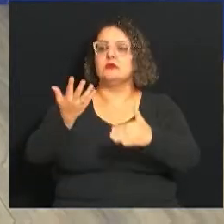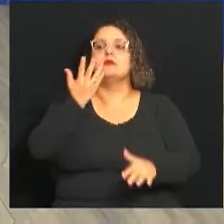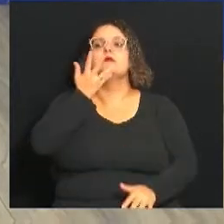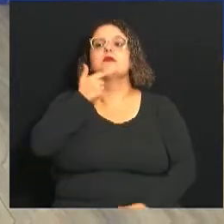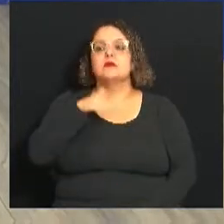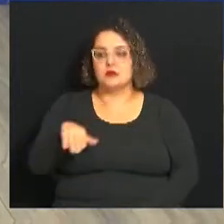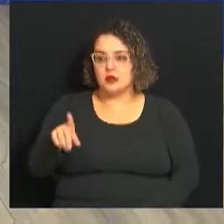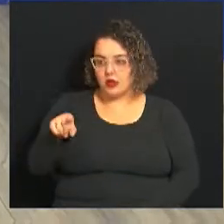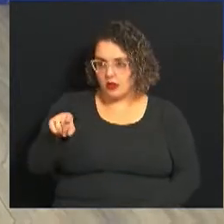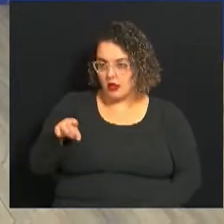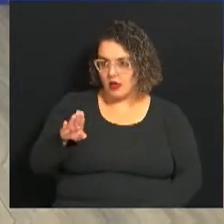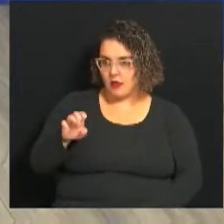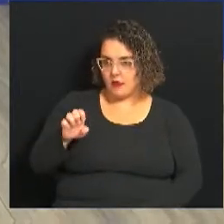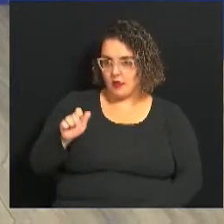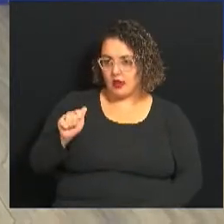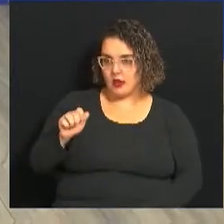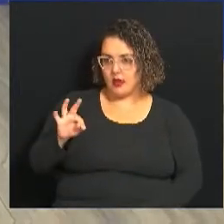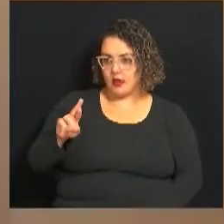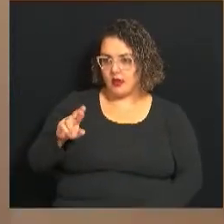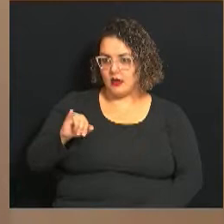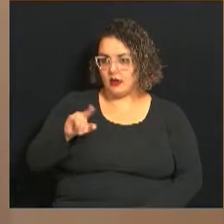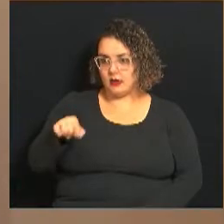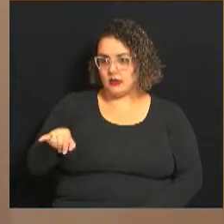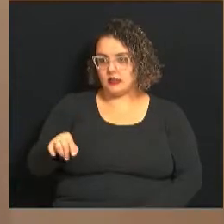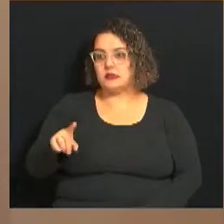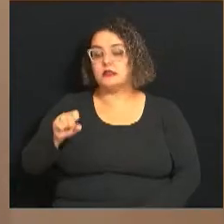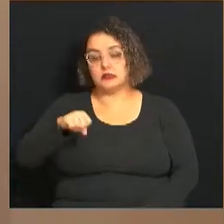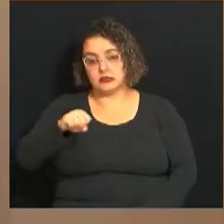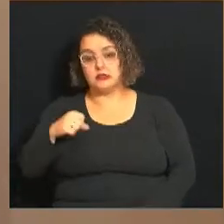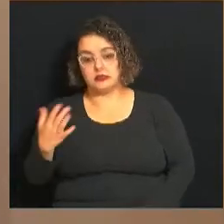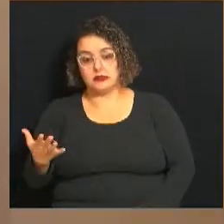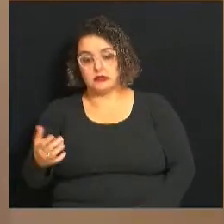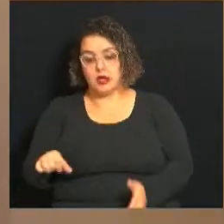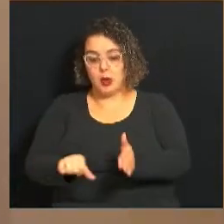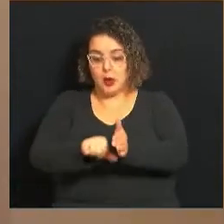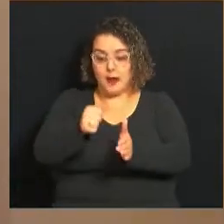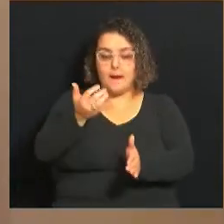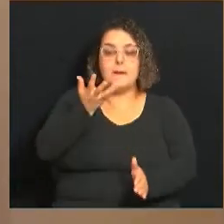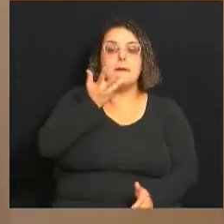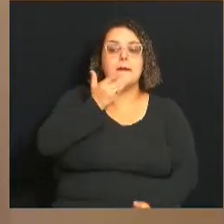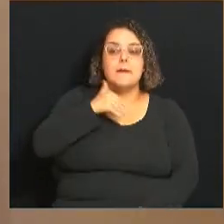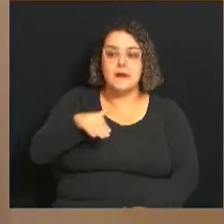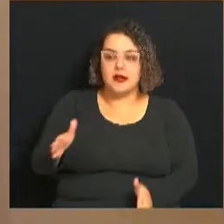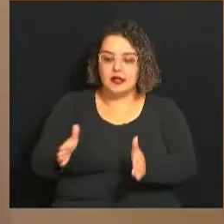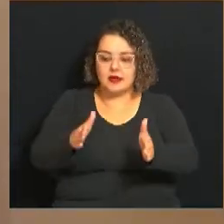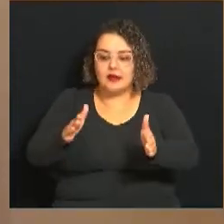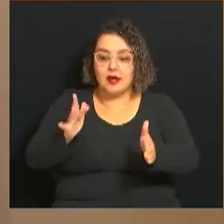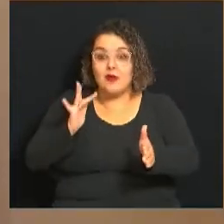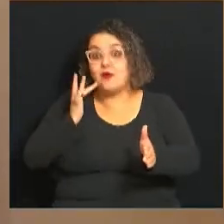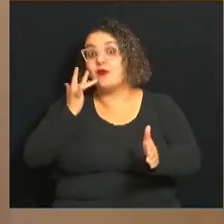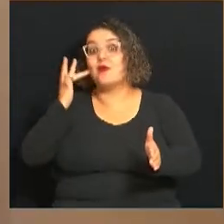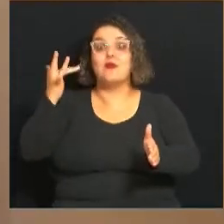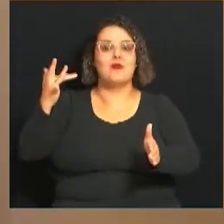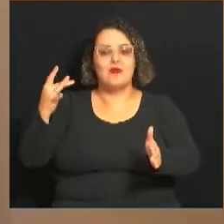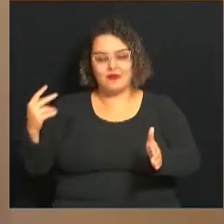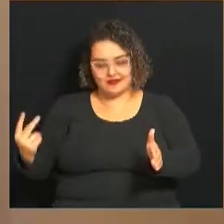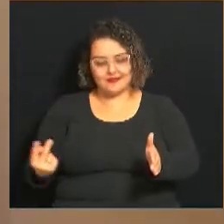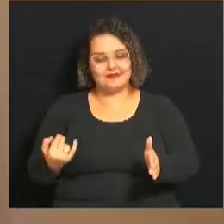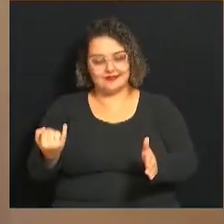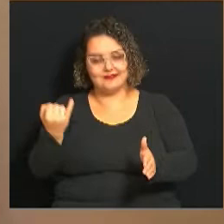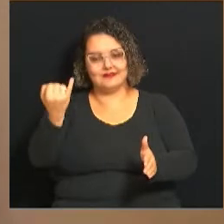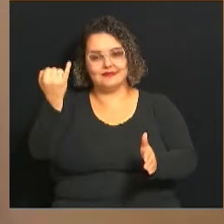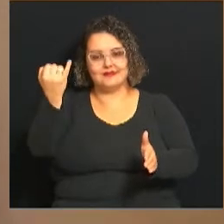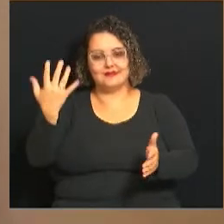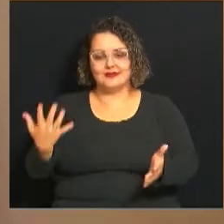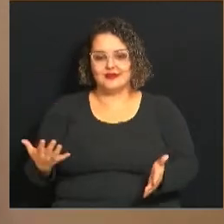Beatriz? Sim, sim. A primeira infância, ela é ouro, sabe? Ela vale ouro no desenvolvimento de qualquer